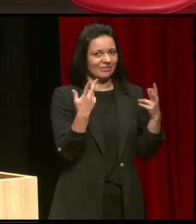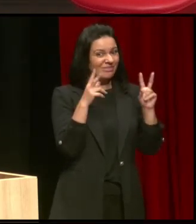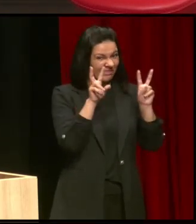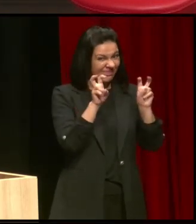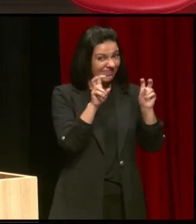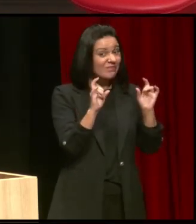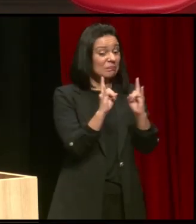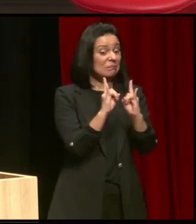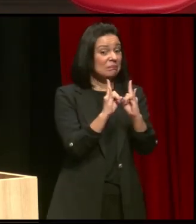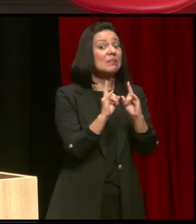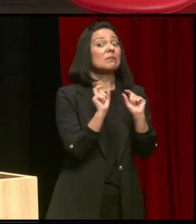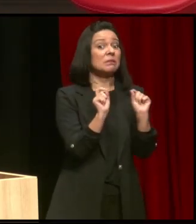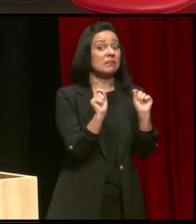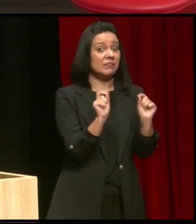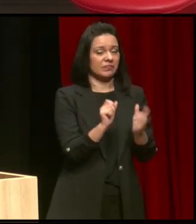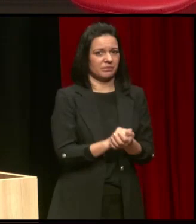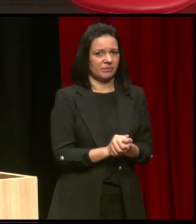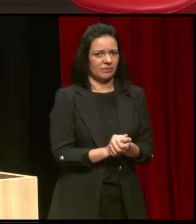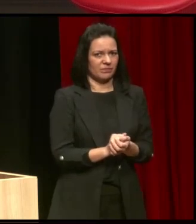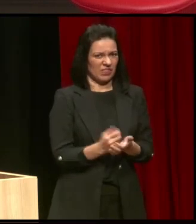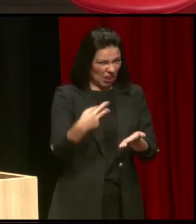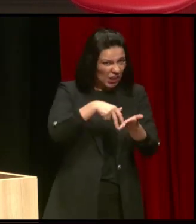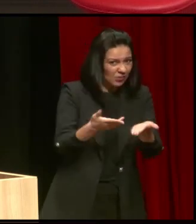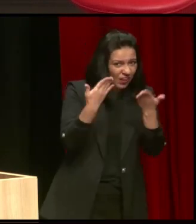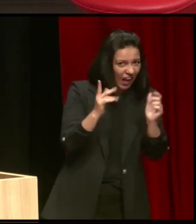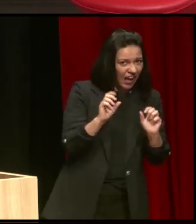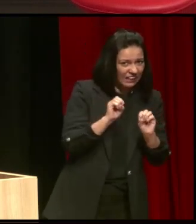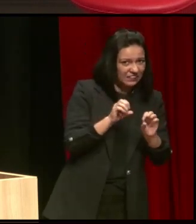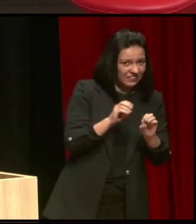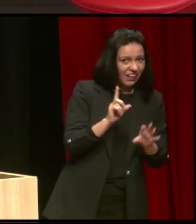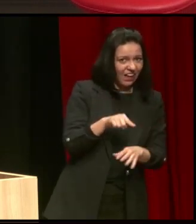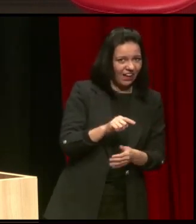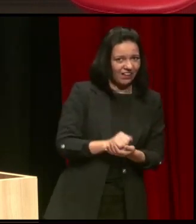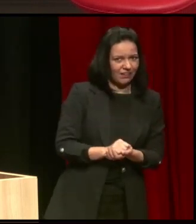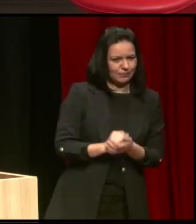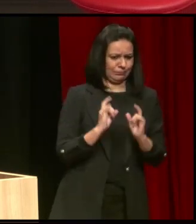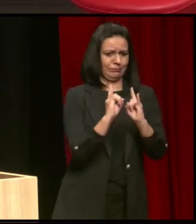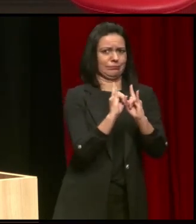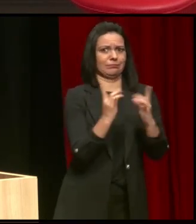mim. Da ressurreição. Hã?